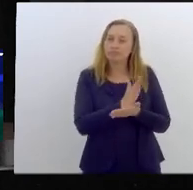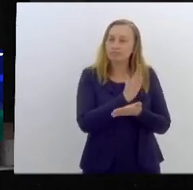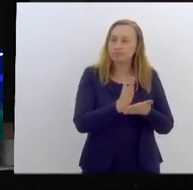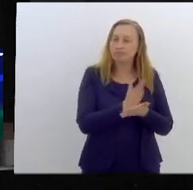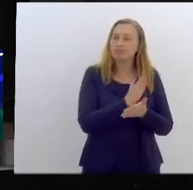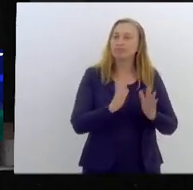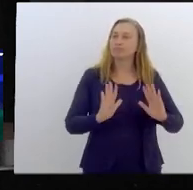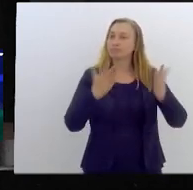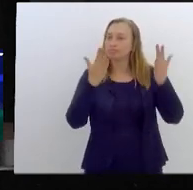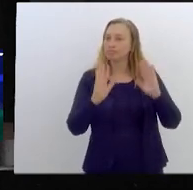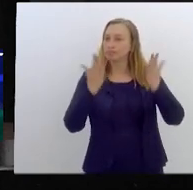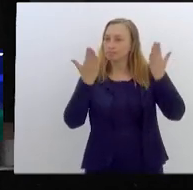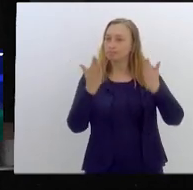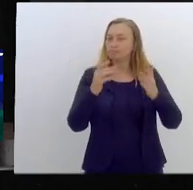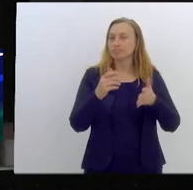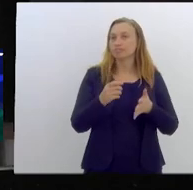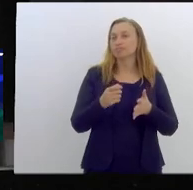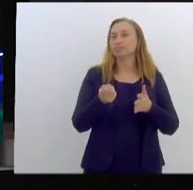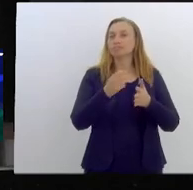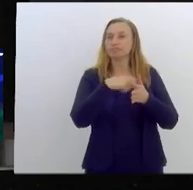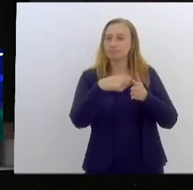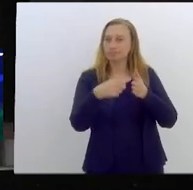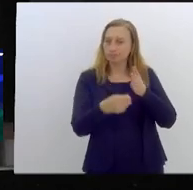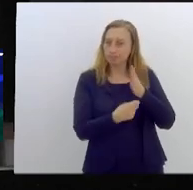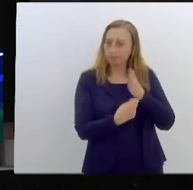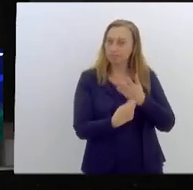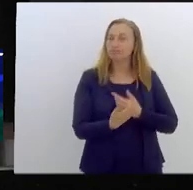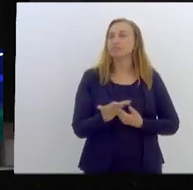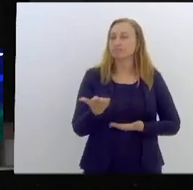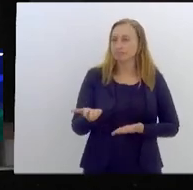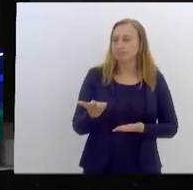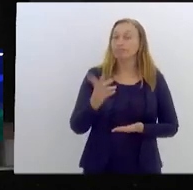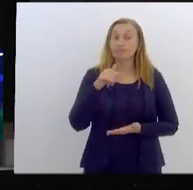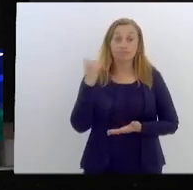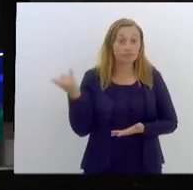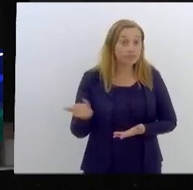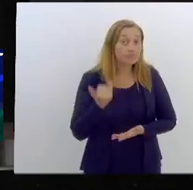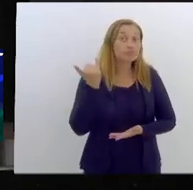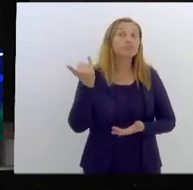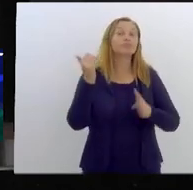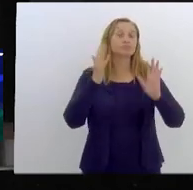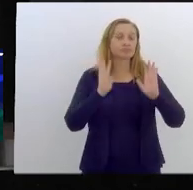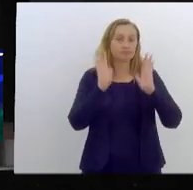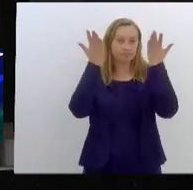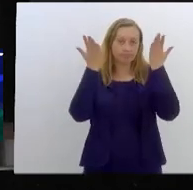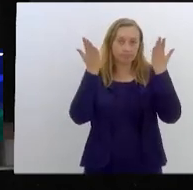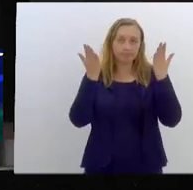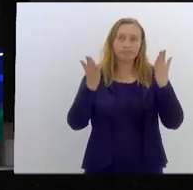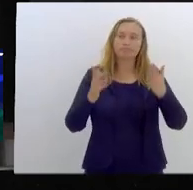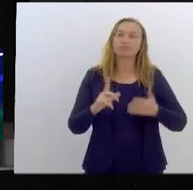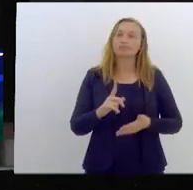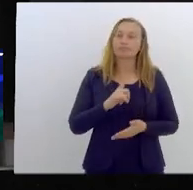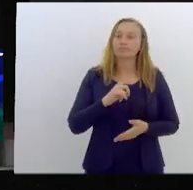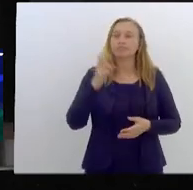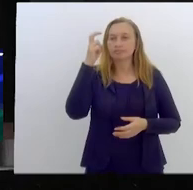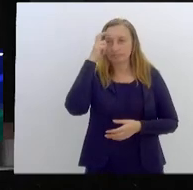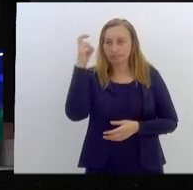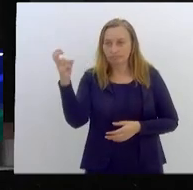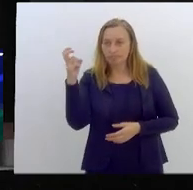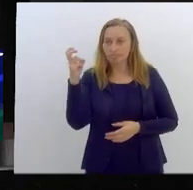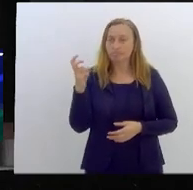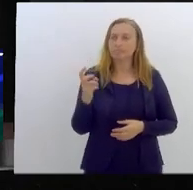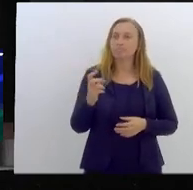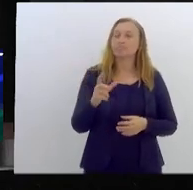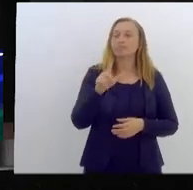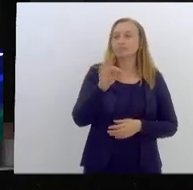de alguns eventos no seu calendário. E esse é um importante evento, não é? Que promove a cultura através